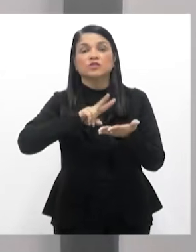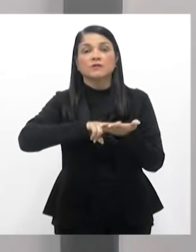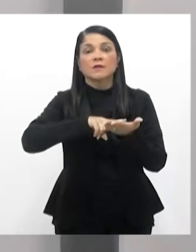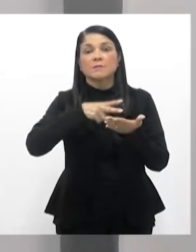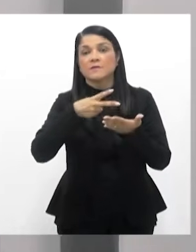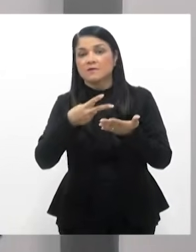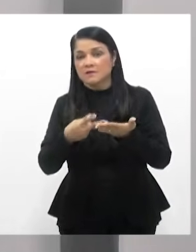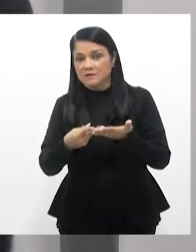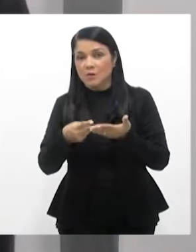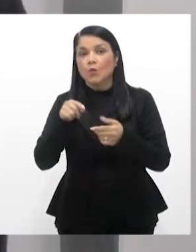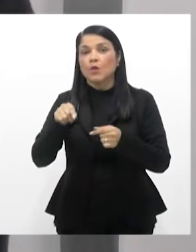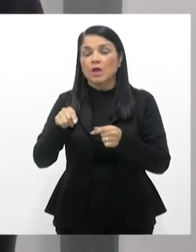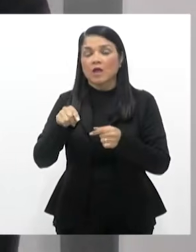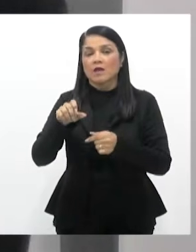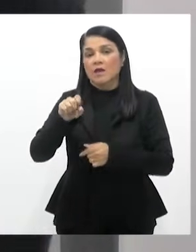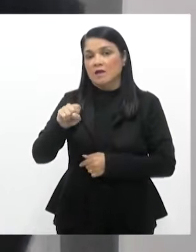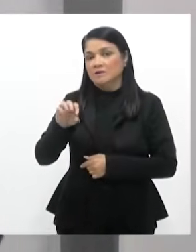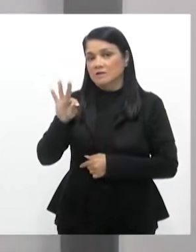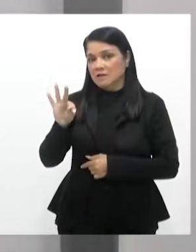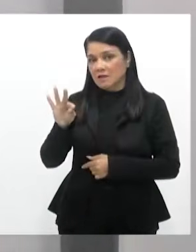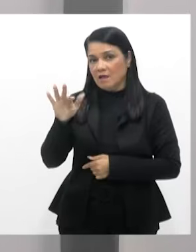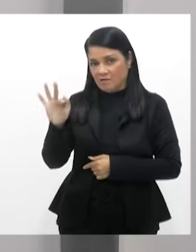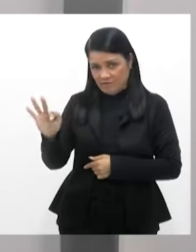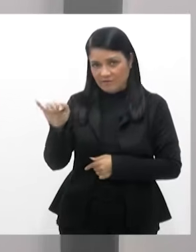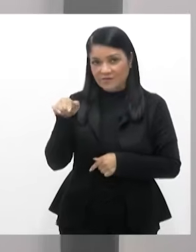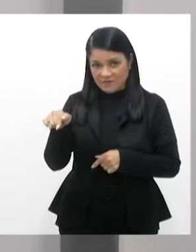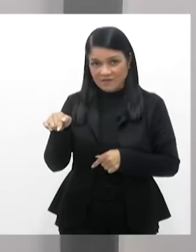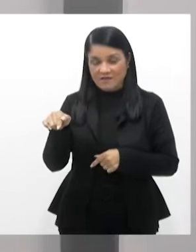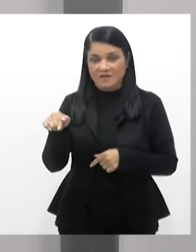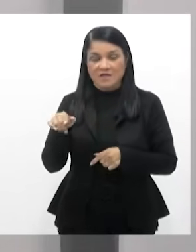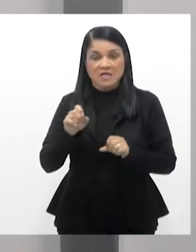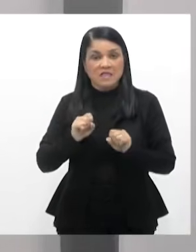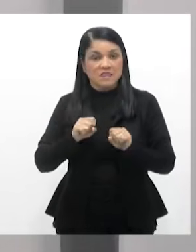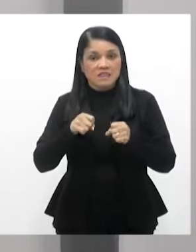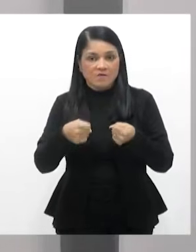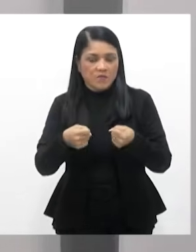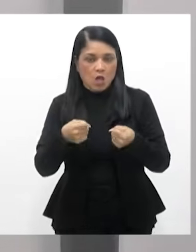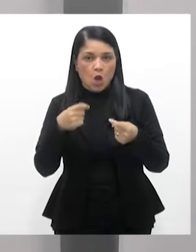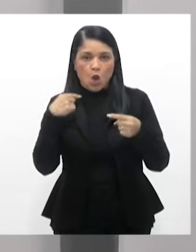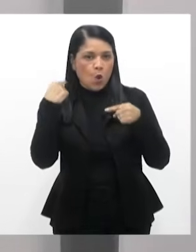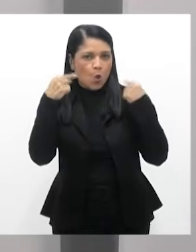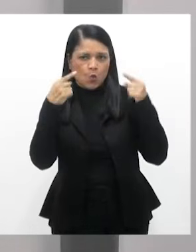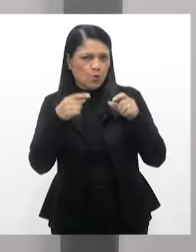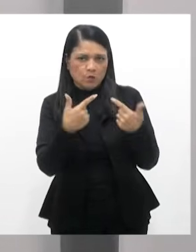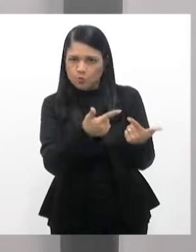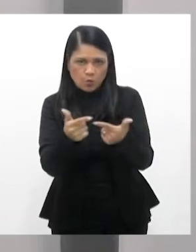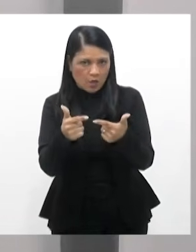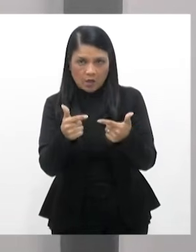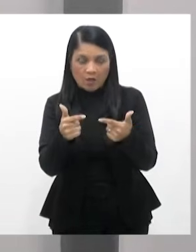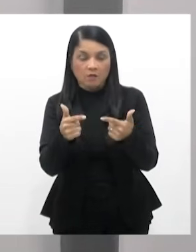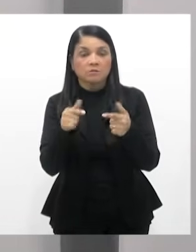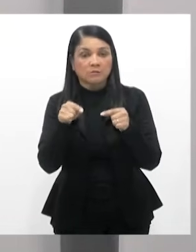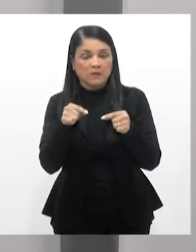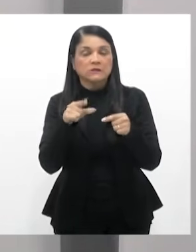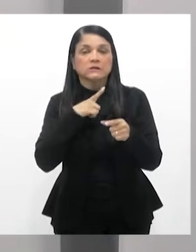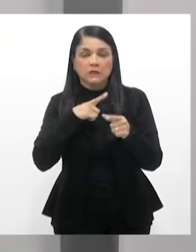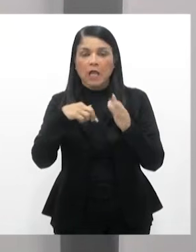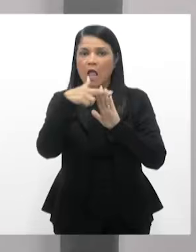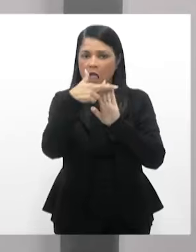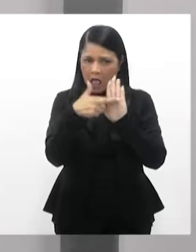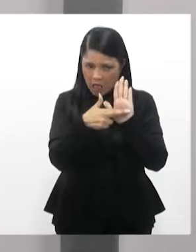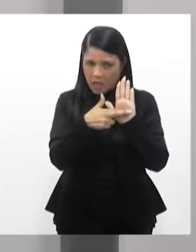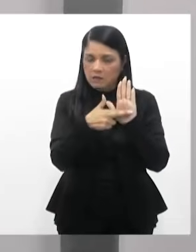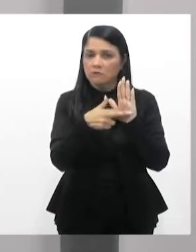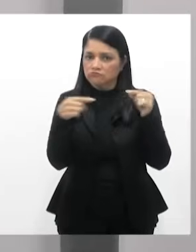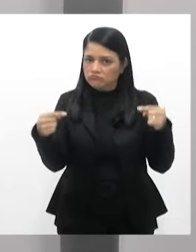Constituição, que efetivamente é o Supremo Tribunal Federal. Mas só para defender que não tem nenhuma loucura que estamos fazendo, mas tem uma tese